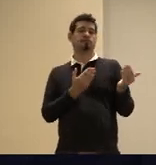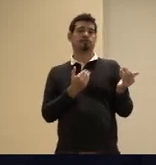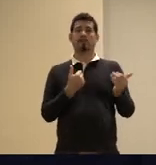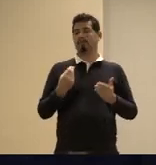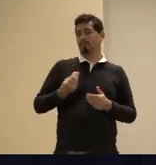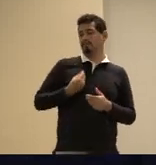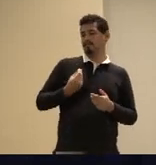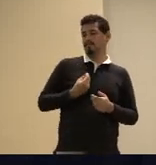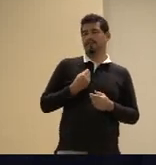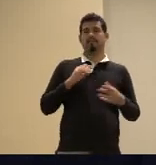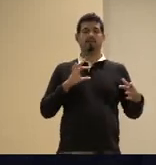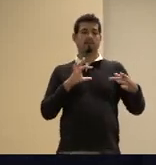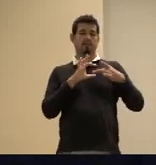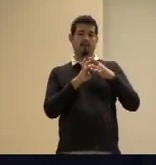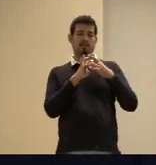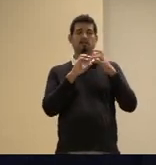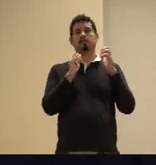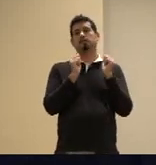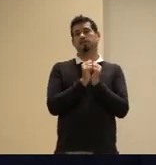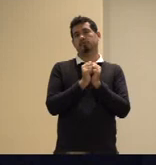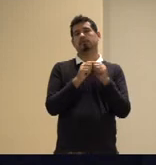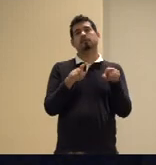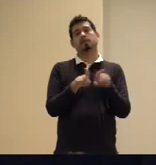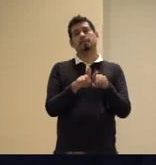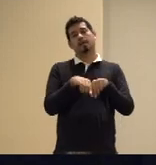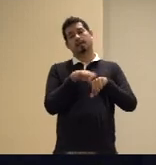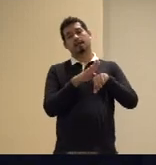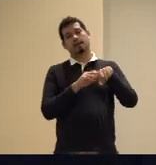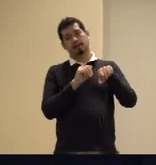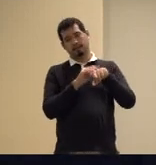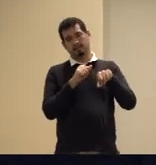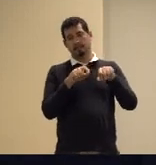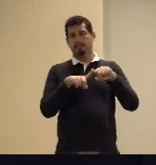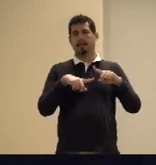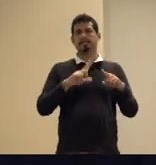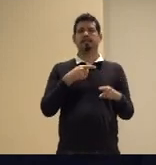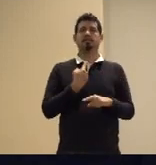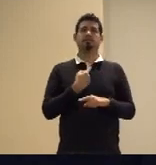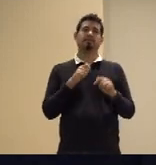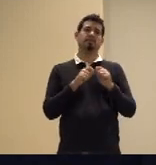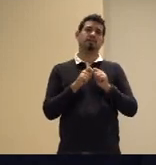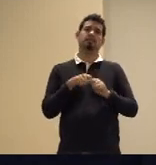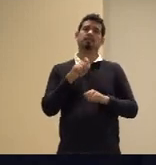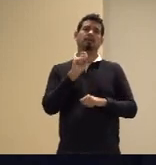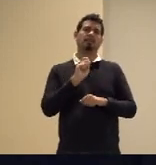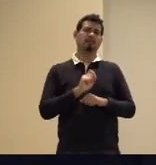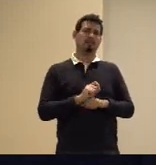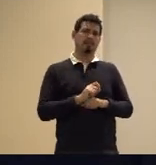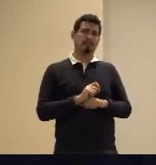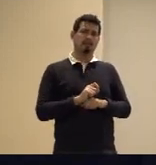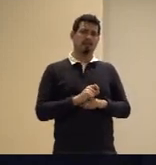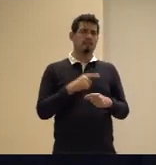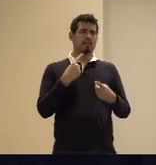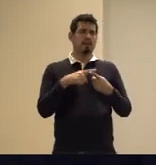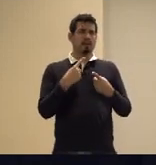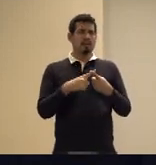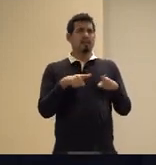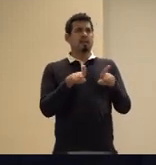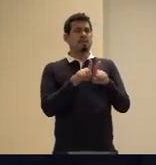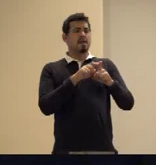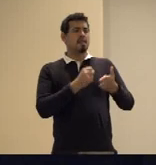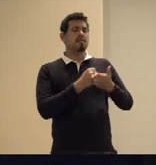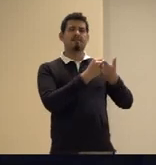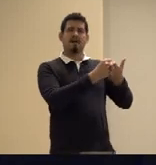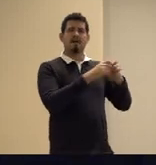mantém vínculos de afinidade e afetividade. Então, o que a gente está fazendo, né? Porque encaminhar para